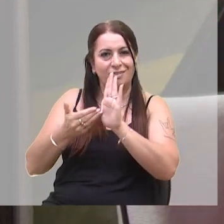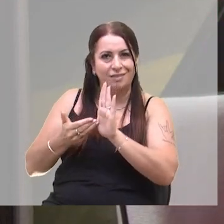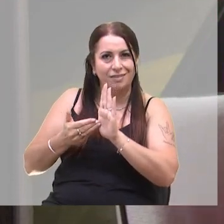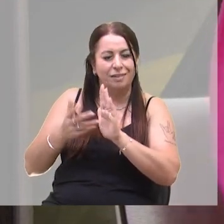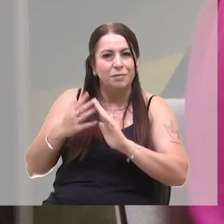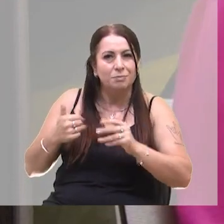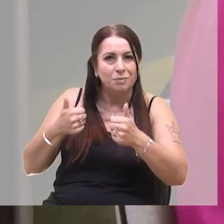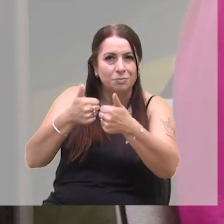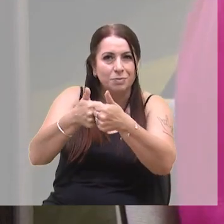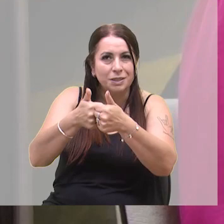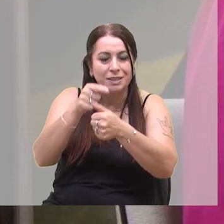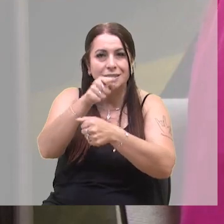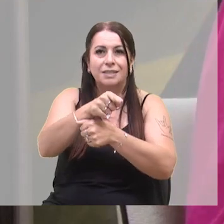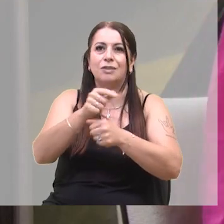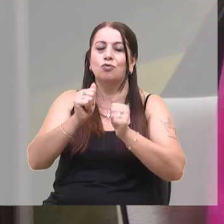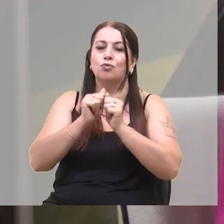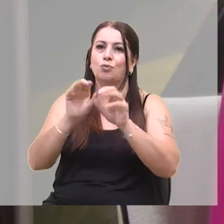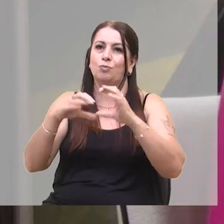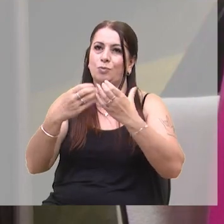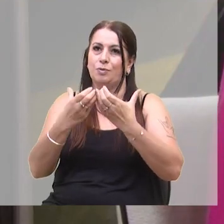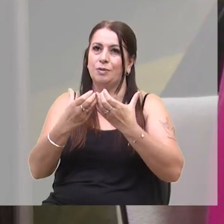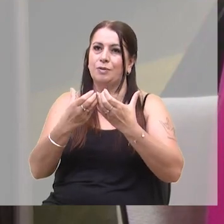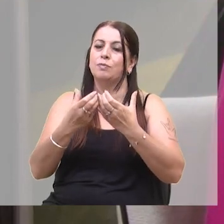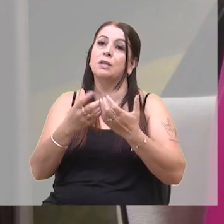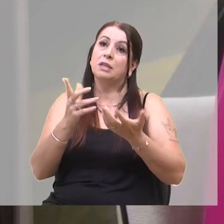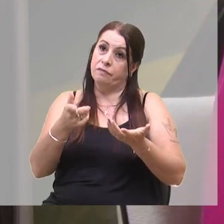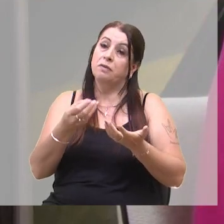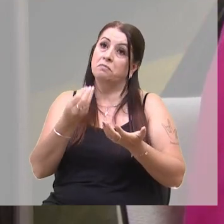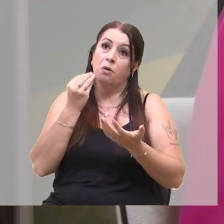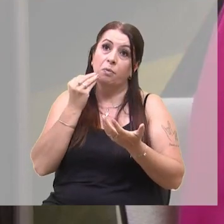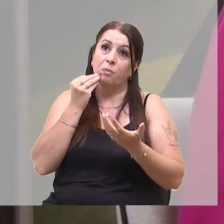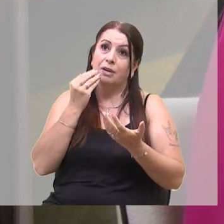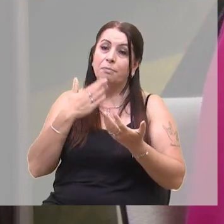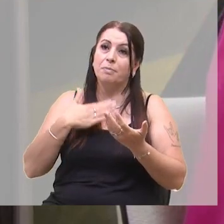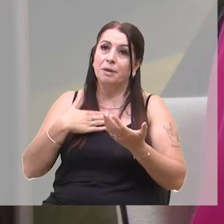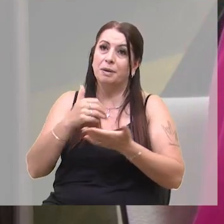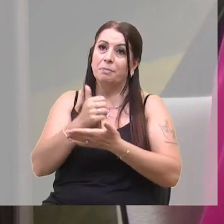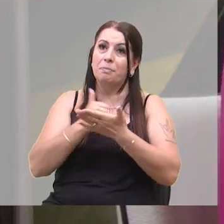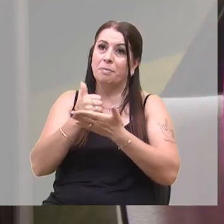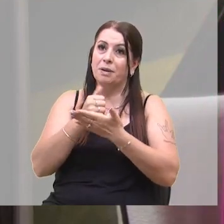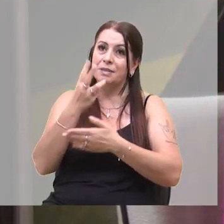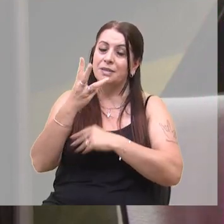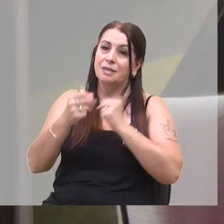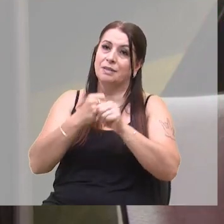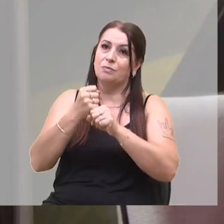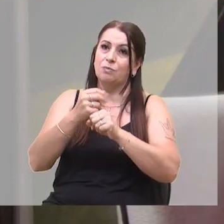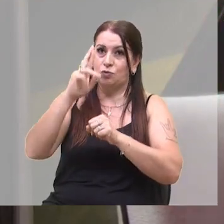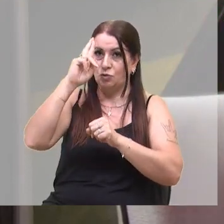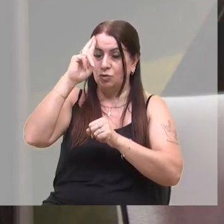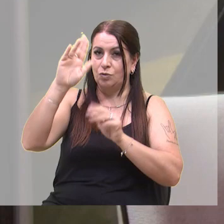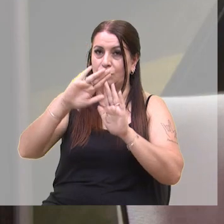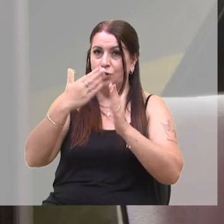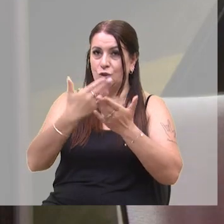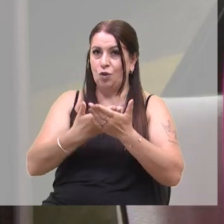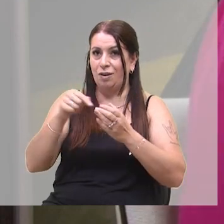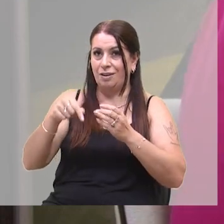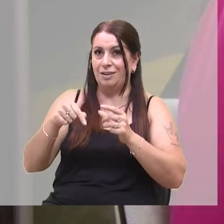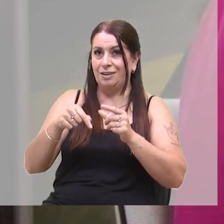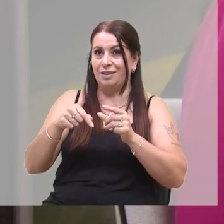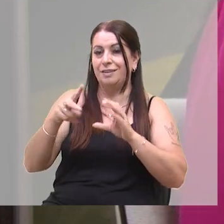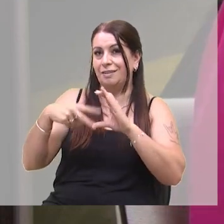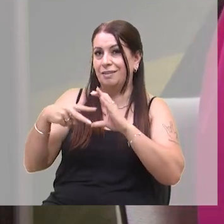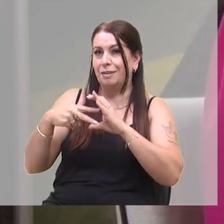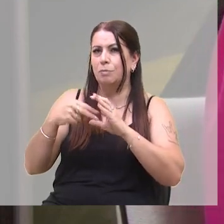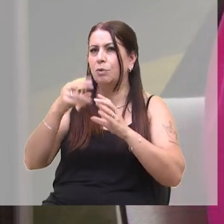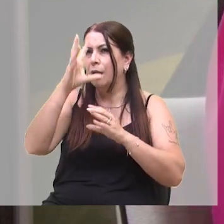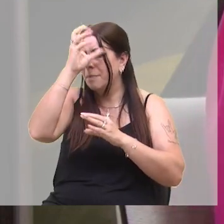dessas restrições de aproximação do Legislativo com a comunidade, que vem, obviamente, da minha base nesses 3 anos como diretora